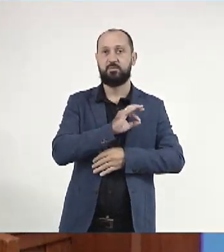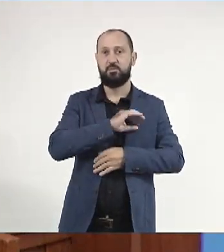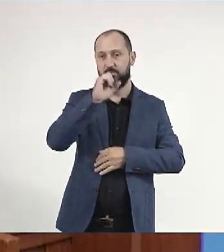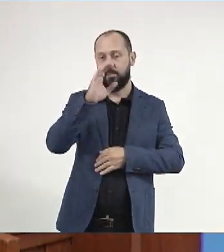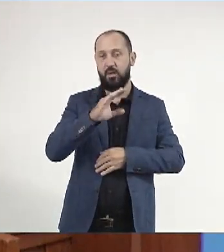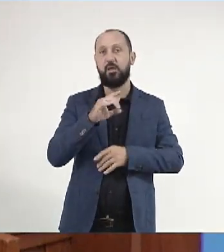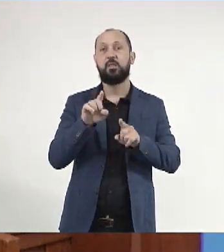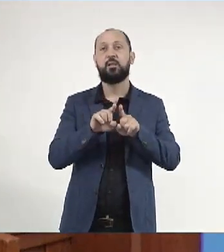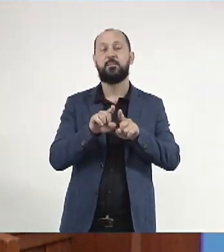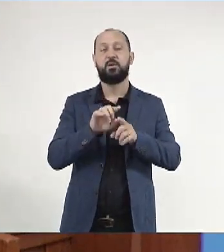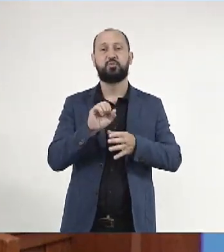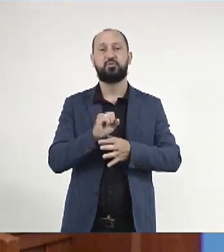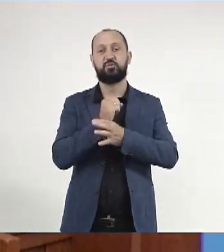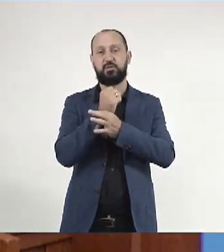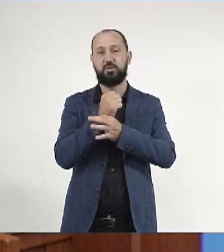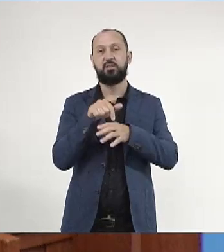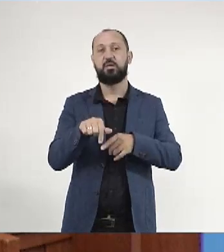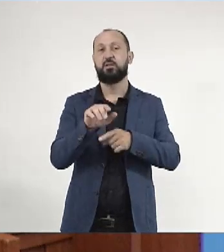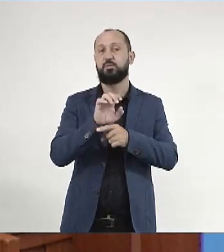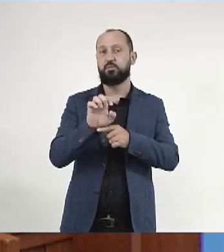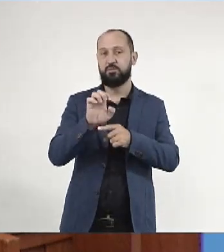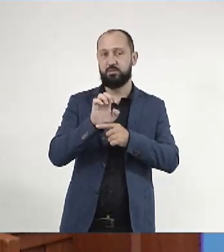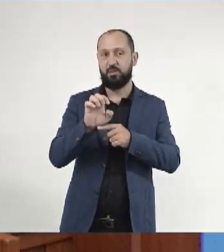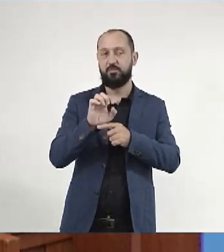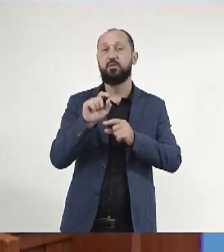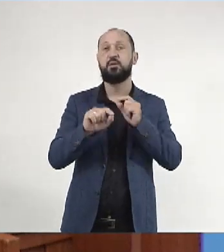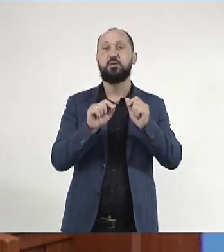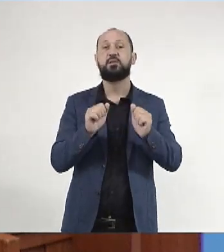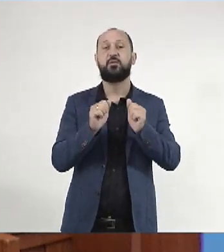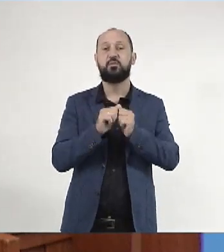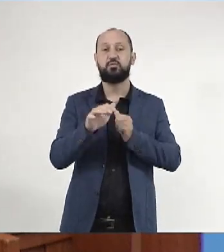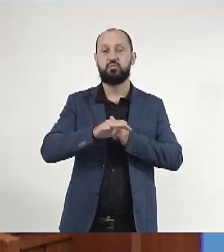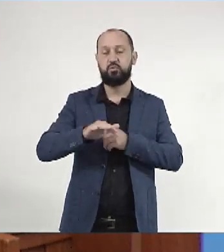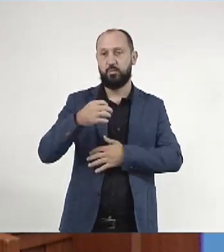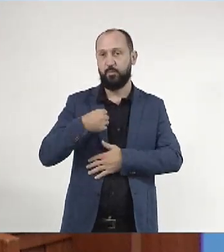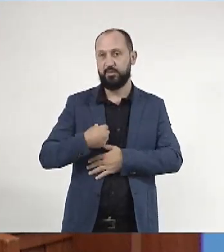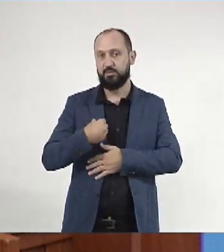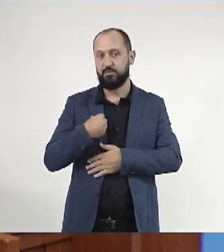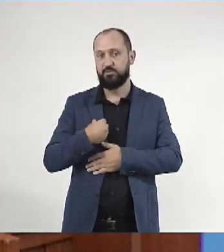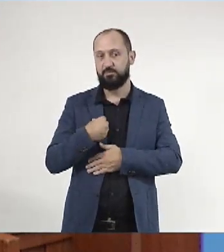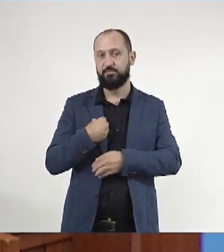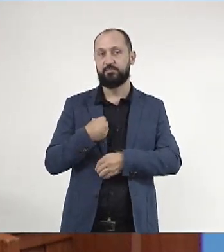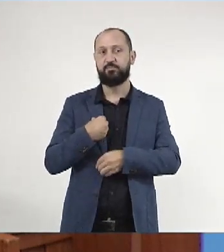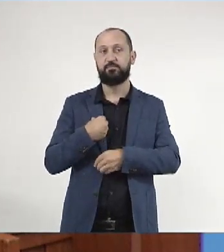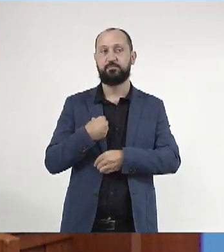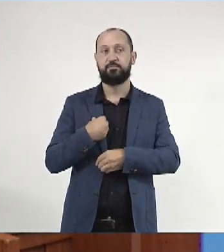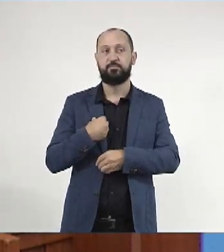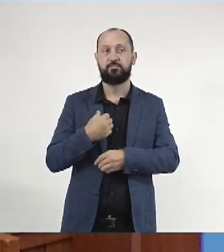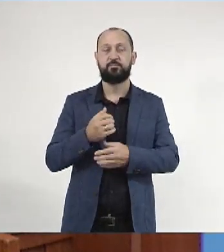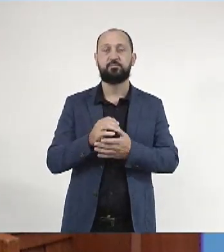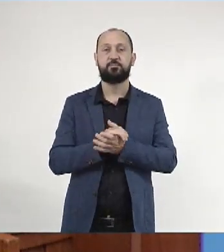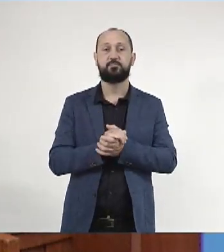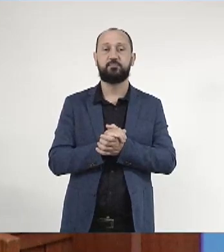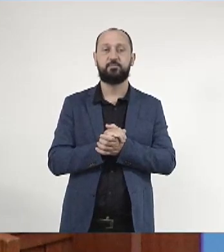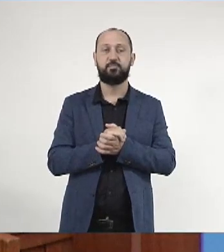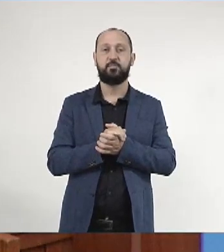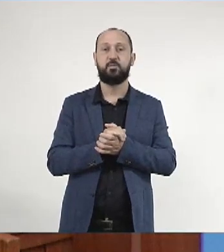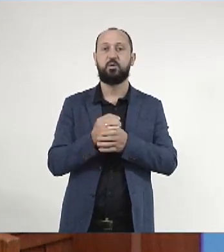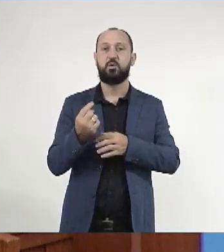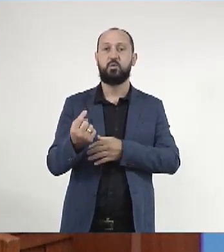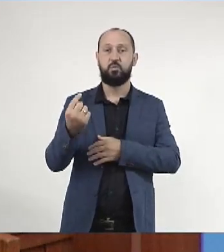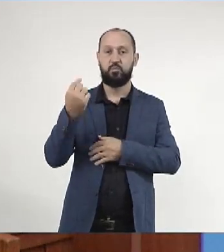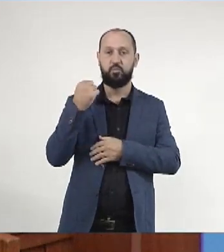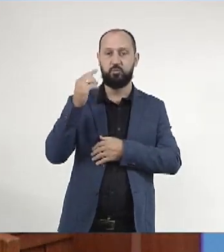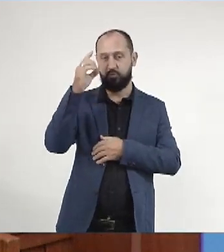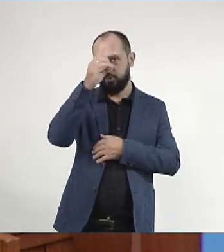e das Forças de Segurança do Estado que estavam ali presentes. No ataque anterior ao